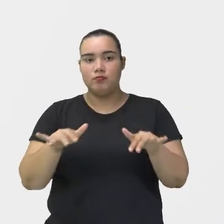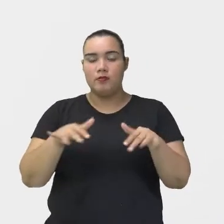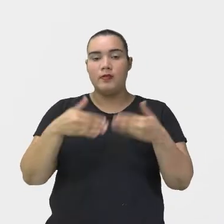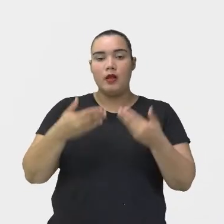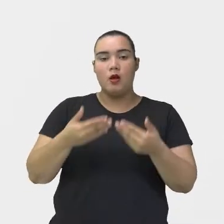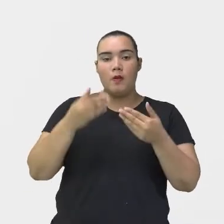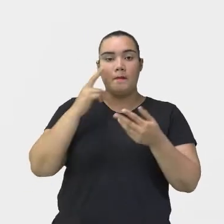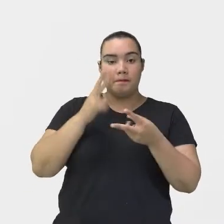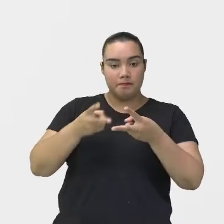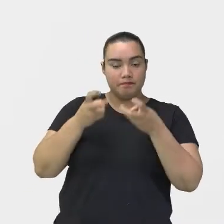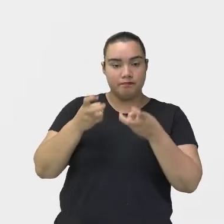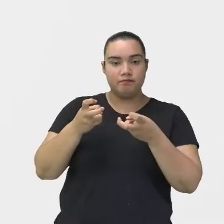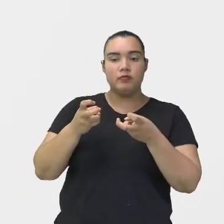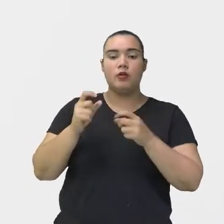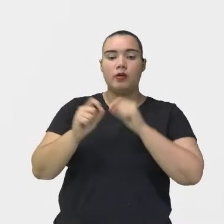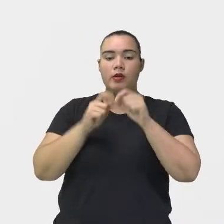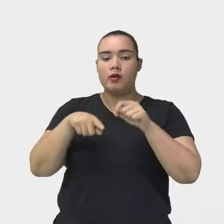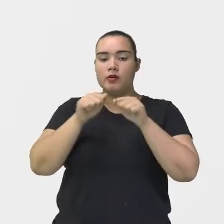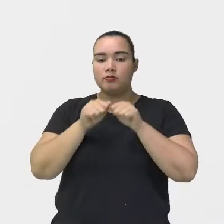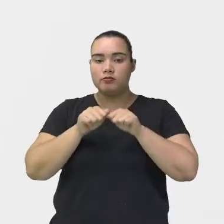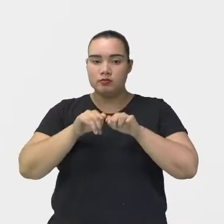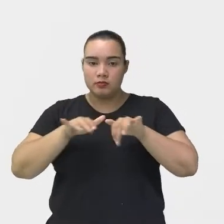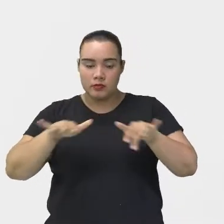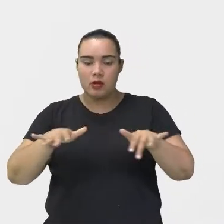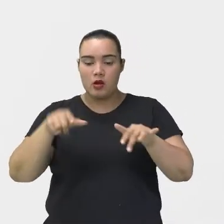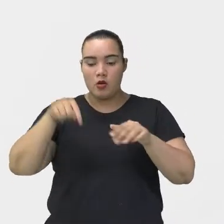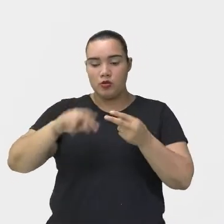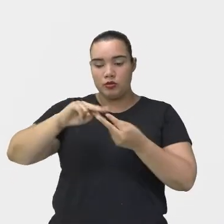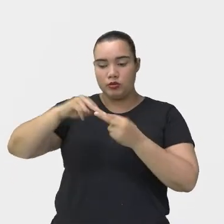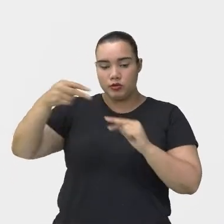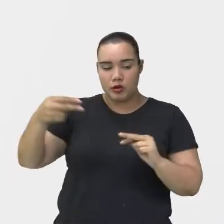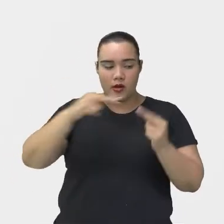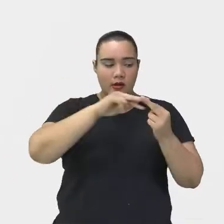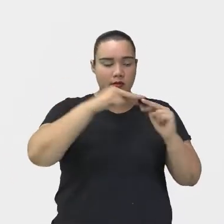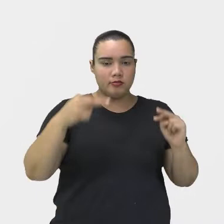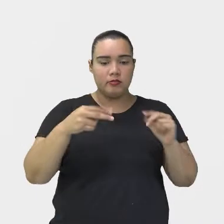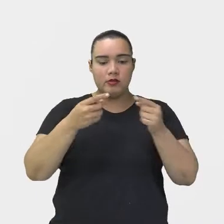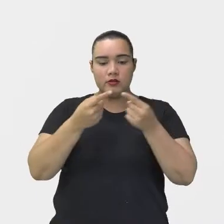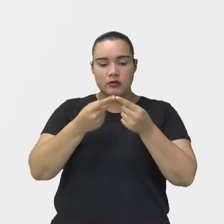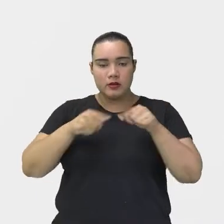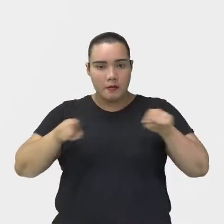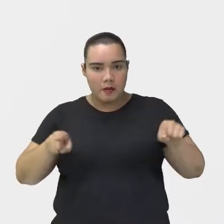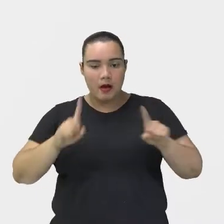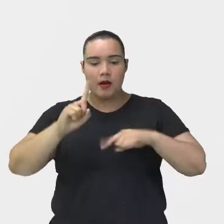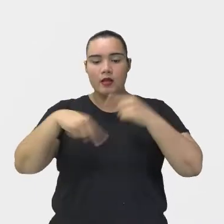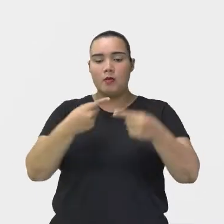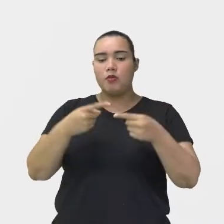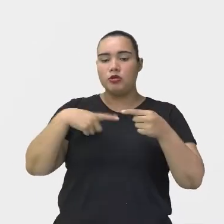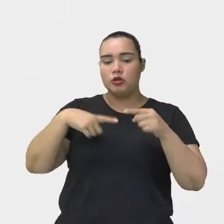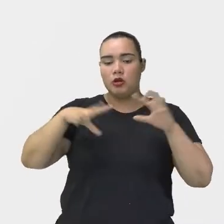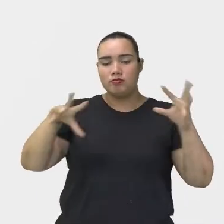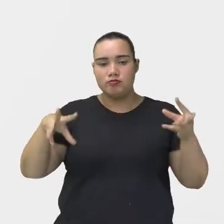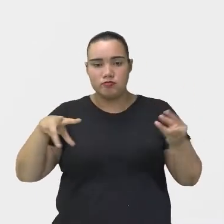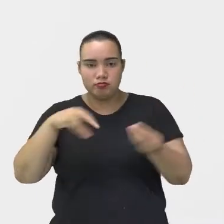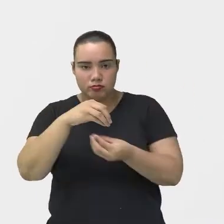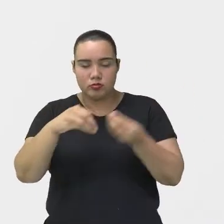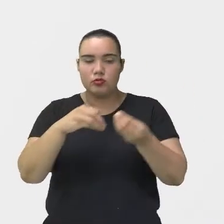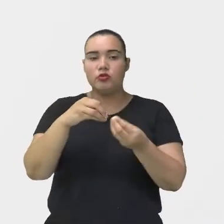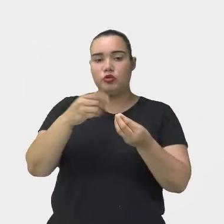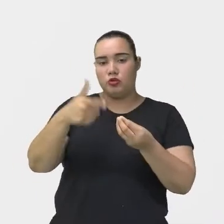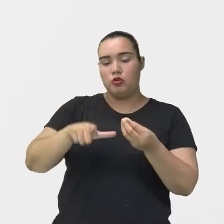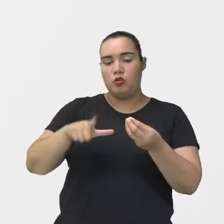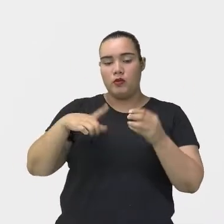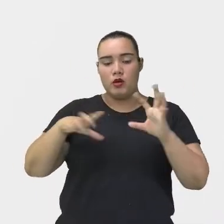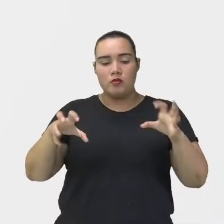aí, distribuição independente, os genes se separam e se juntam novamente de forma independente,